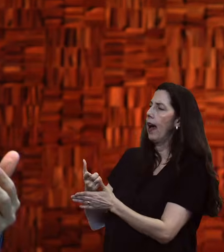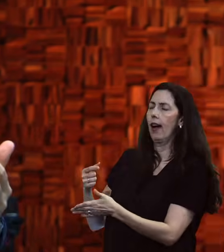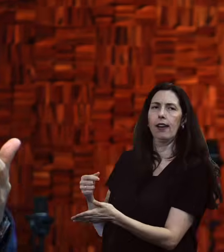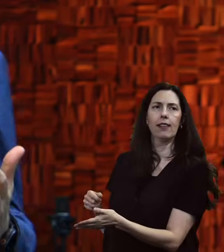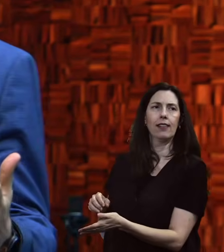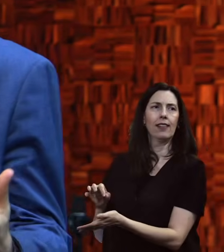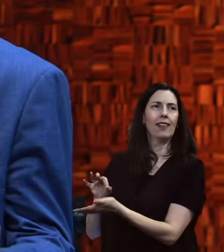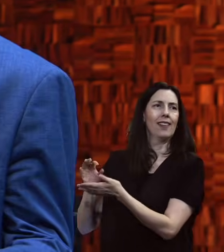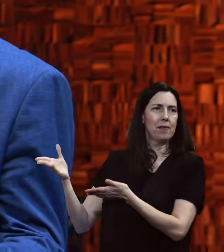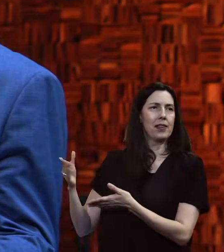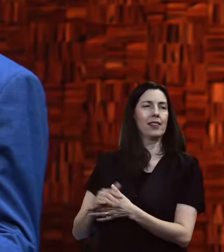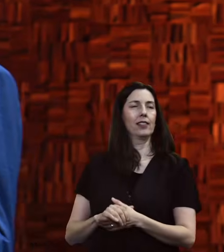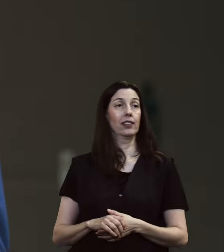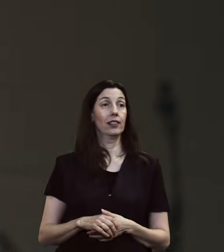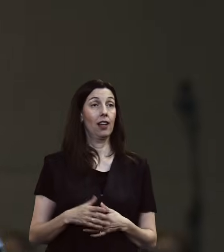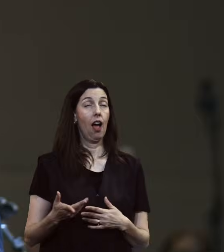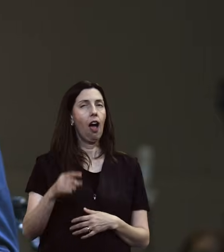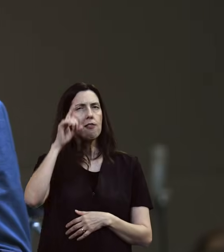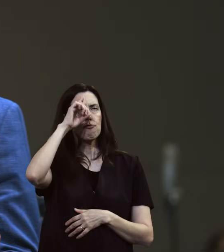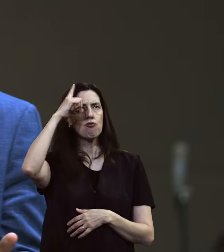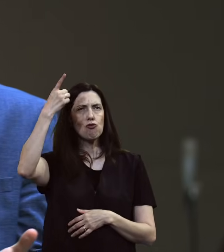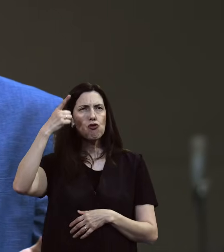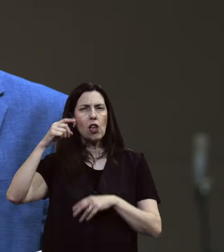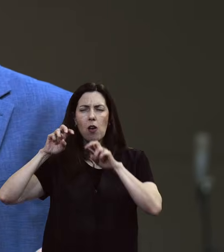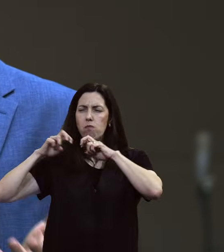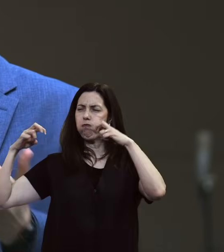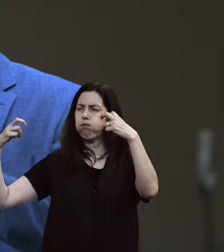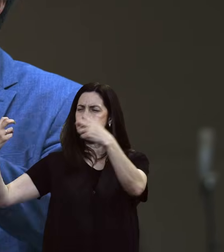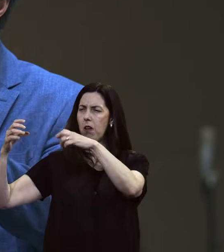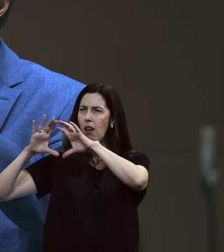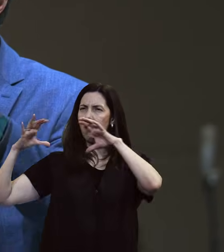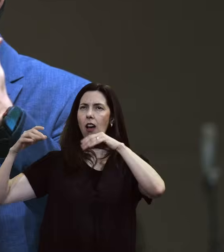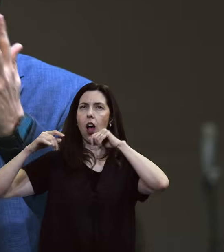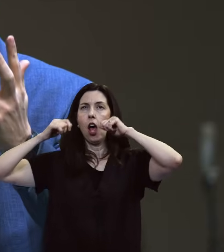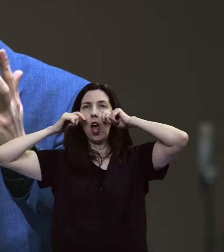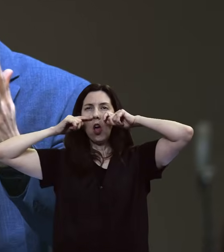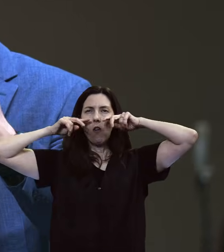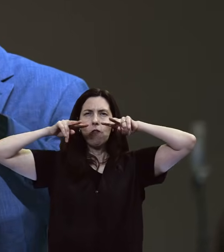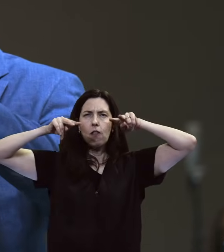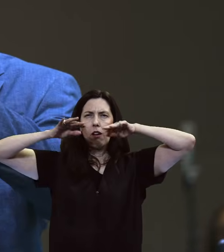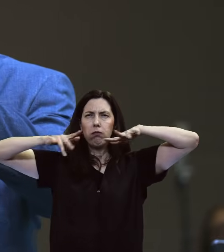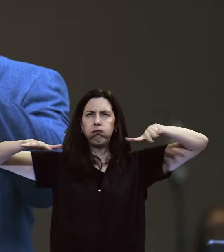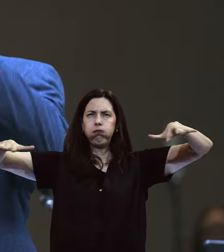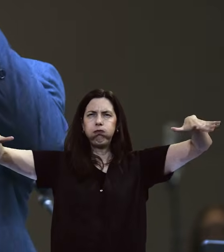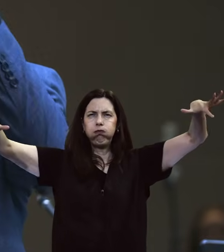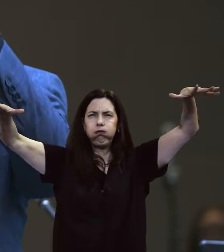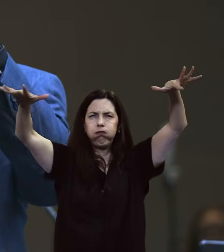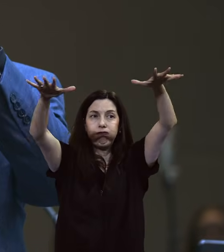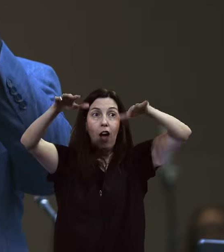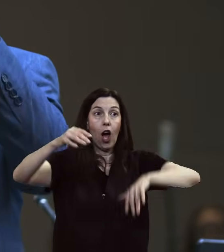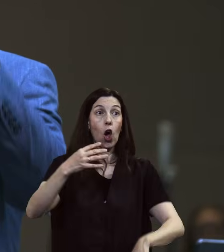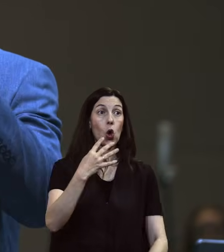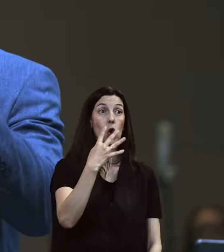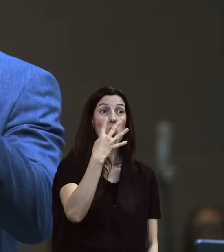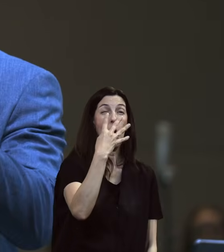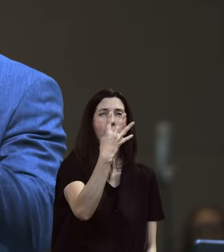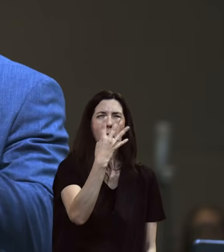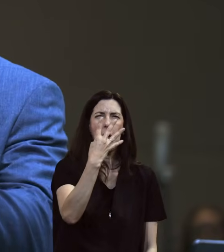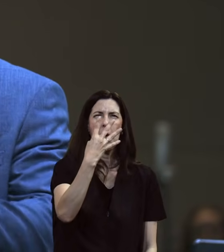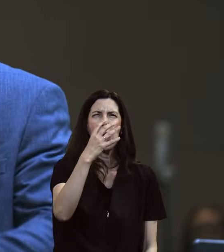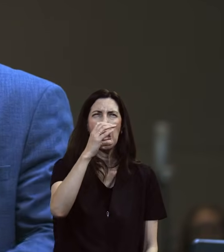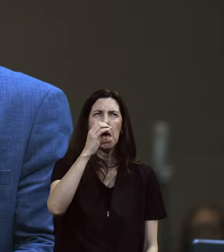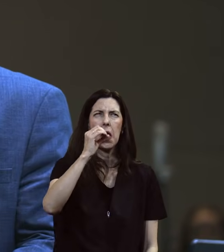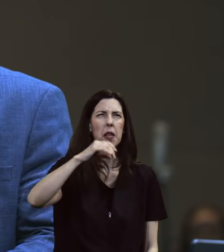Queridos, naquele dia que nós estávamos no culto, eu vi aquela multidão, 40 e poucas mil pessoas